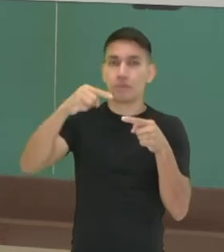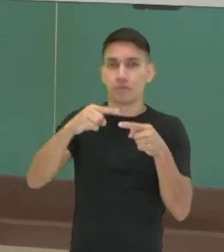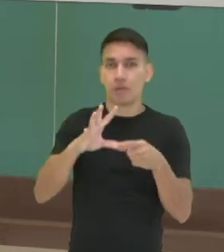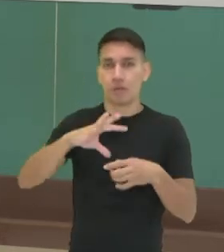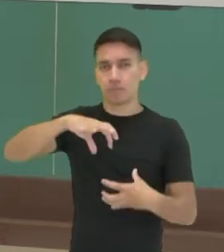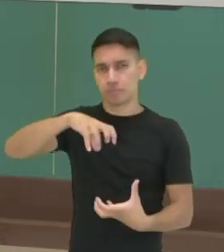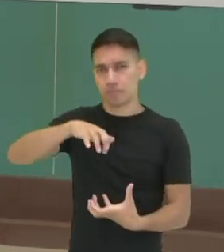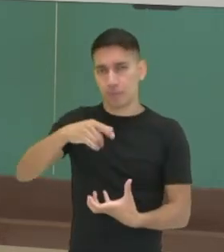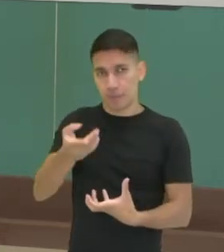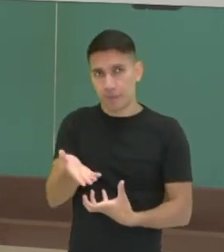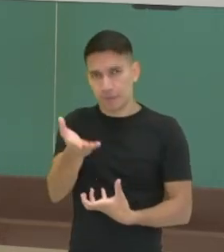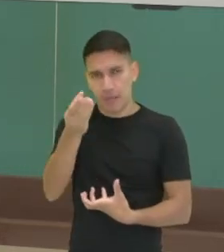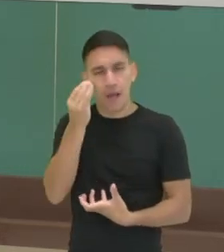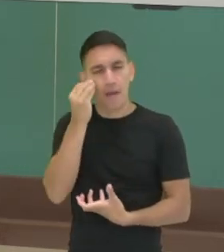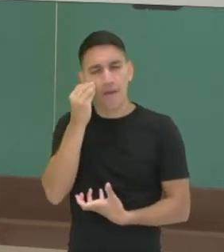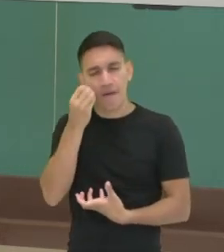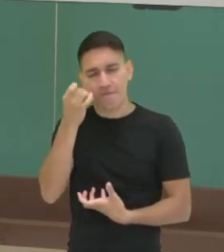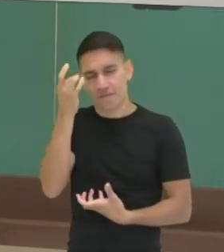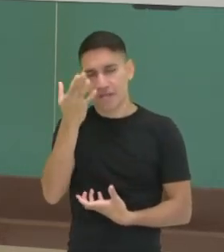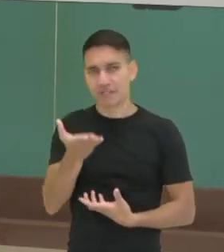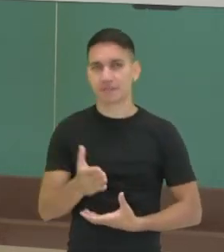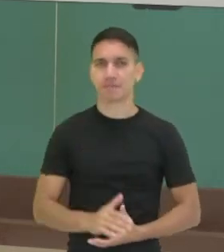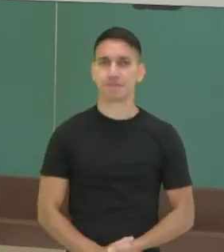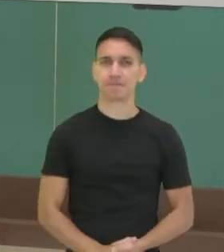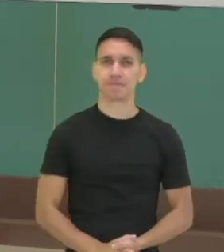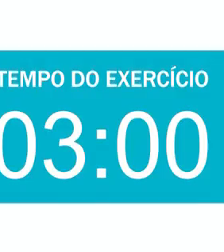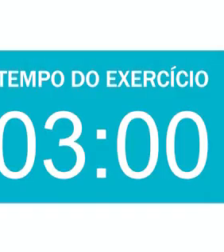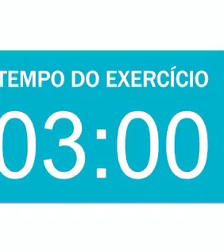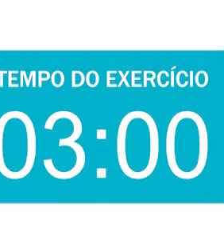lá, também é bem facinho essa questão, já voltamos.